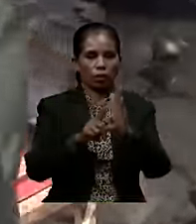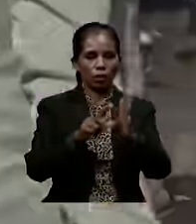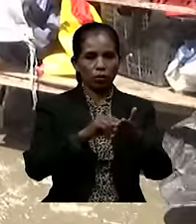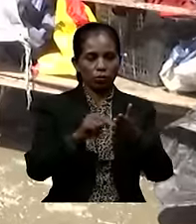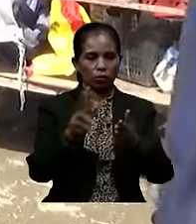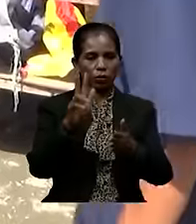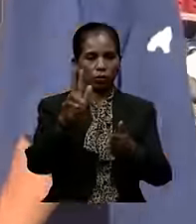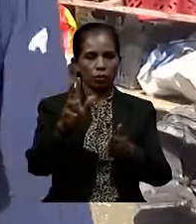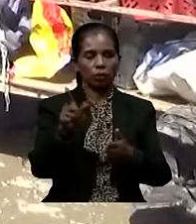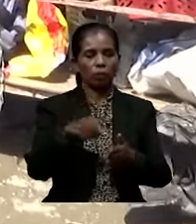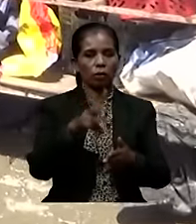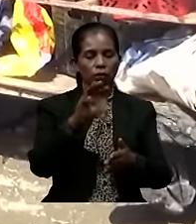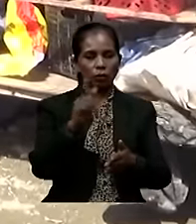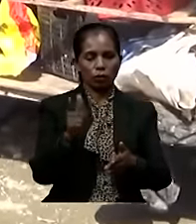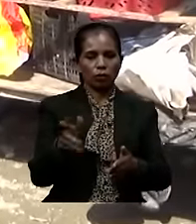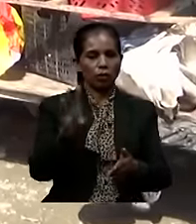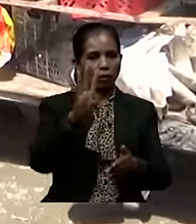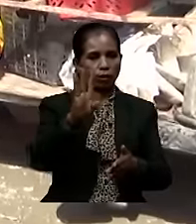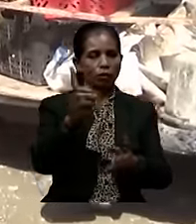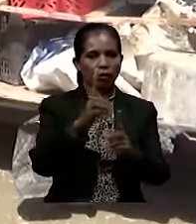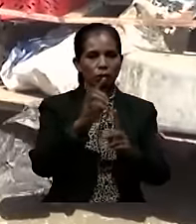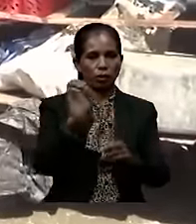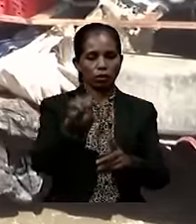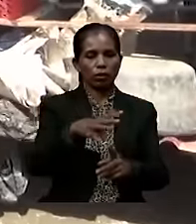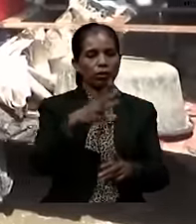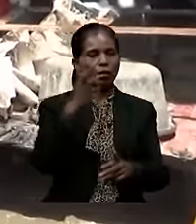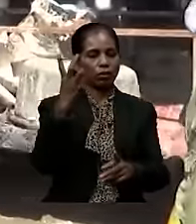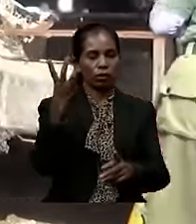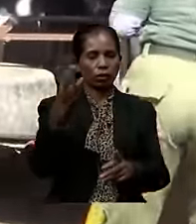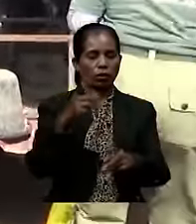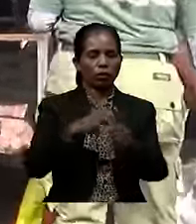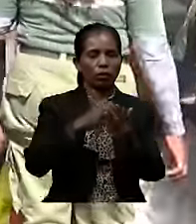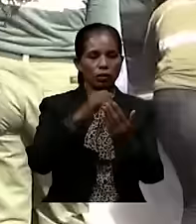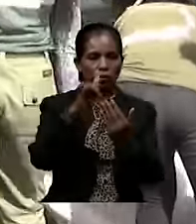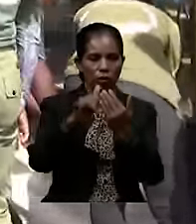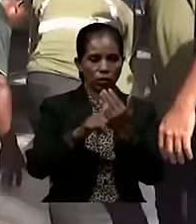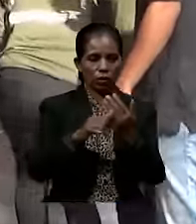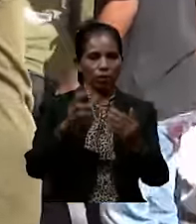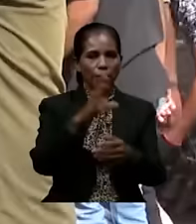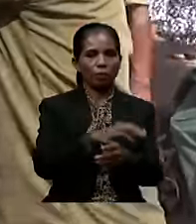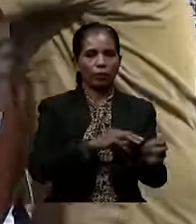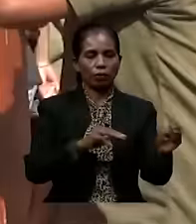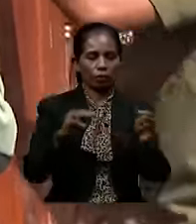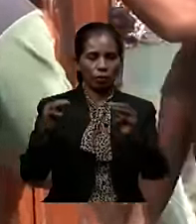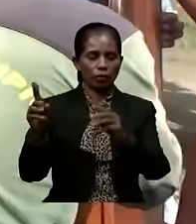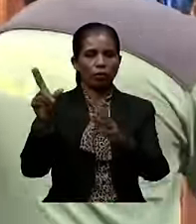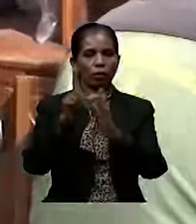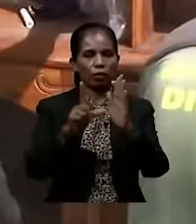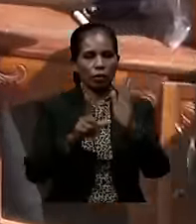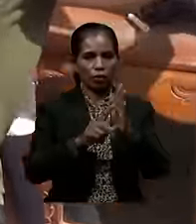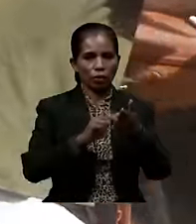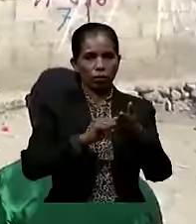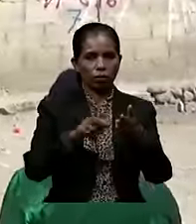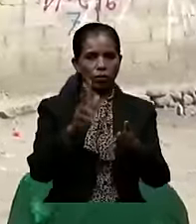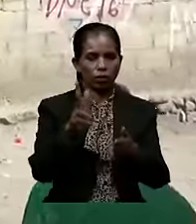número tolu barra rihun rua Ruanulu Resin Hat, Loron Sanulu Resin Hitu, Fulan Zaneiro, no primeira alteração ba decreto lei número